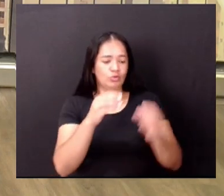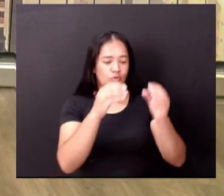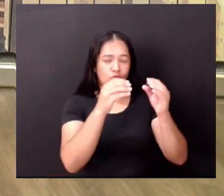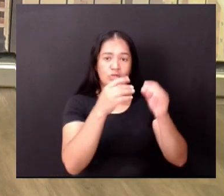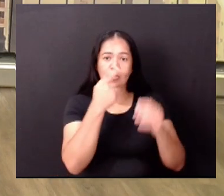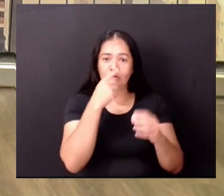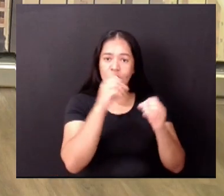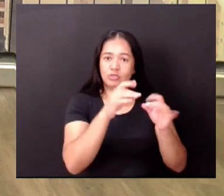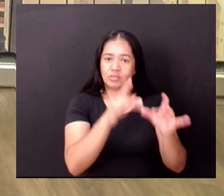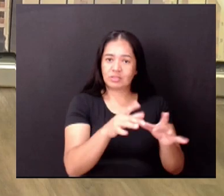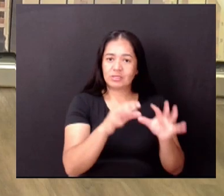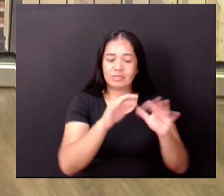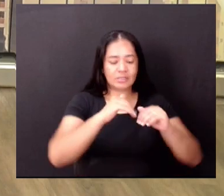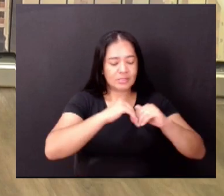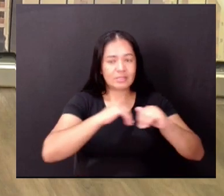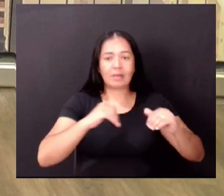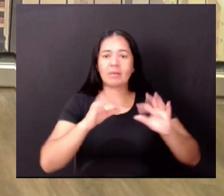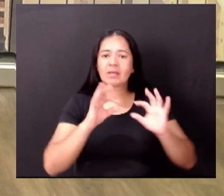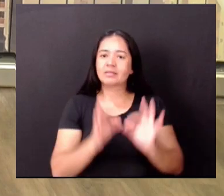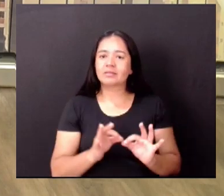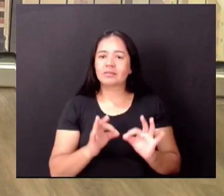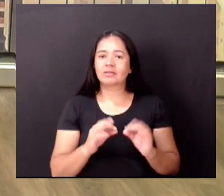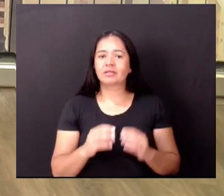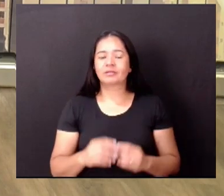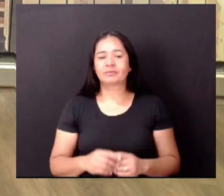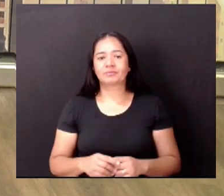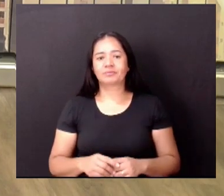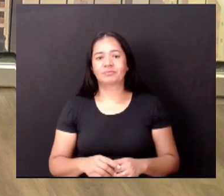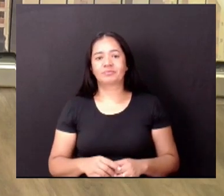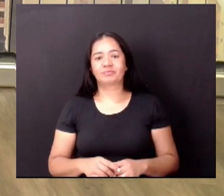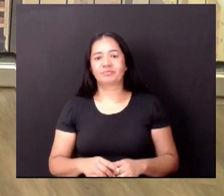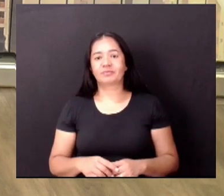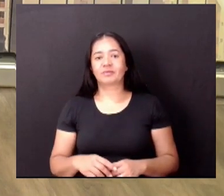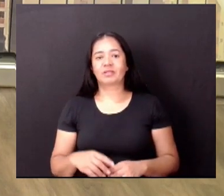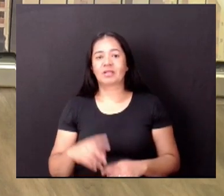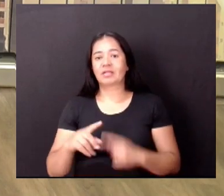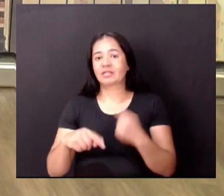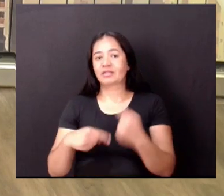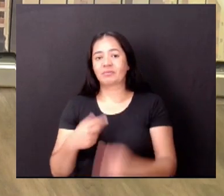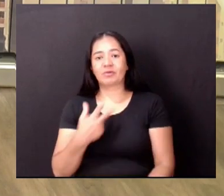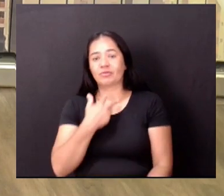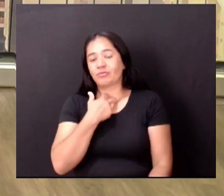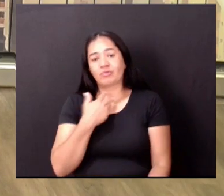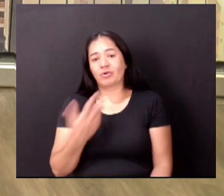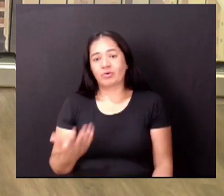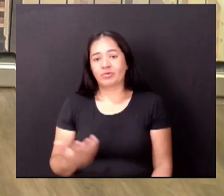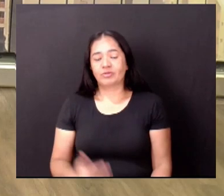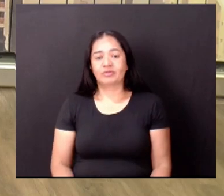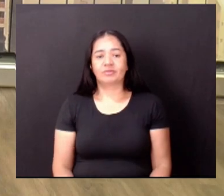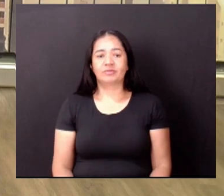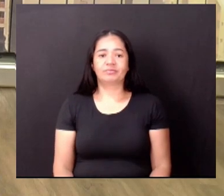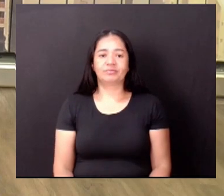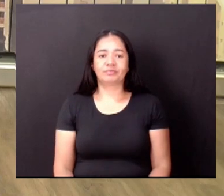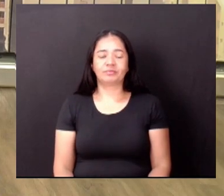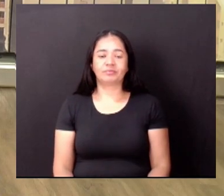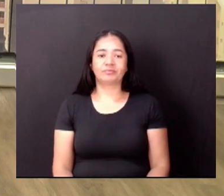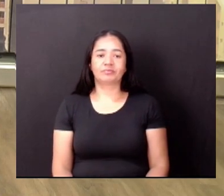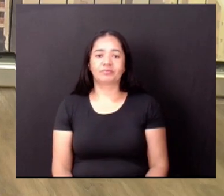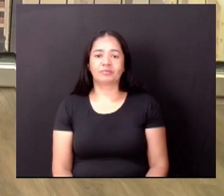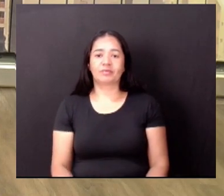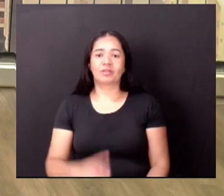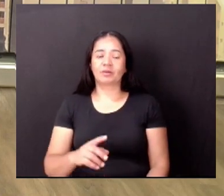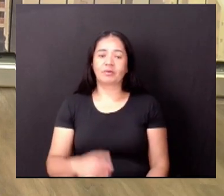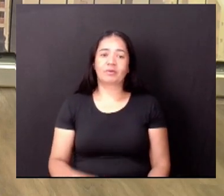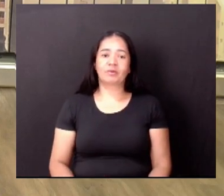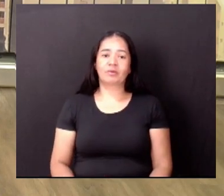já muda todo o contorno das coisas, né? E Denise, eu queria Exatamente, é um saber. lixo que depois não pode ser reaproveitado.